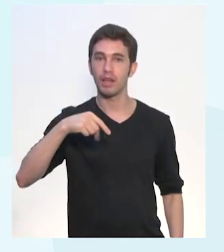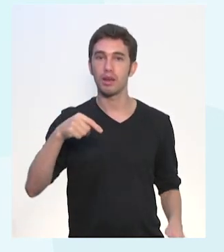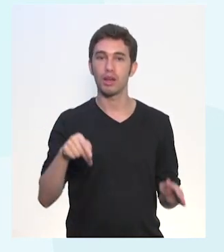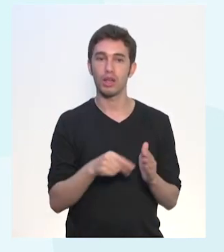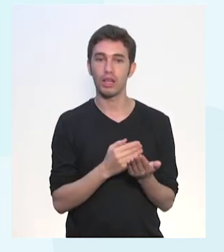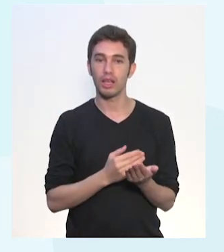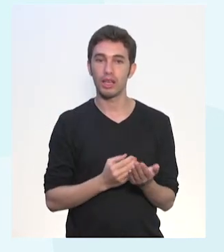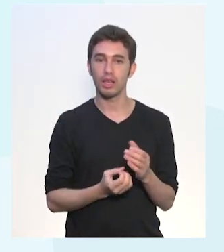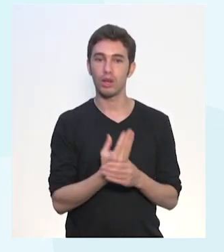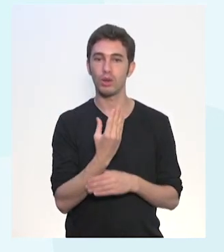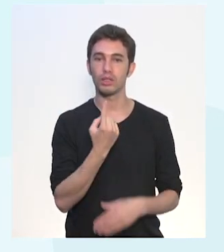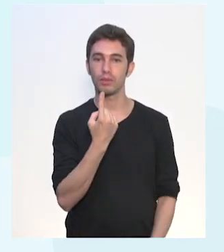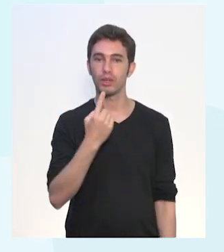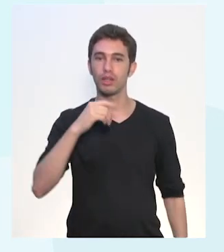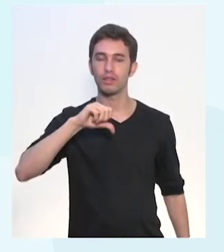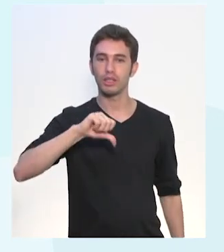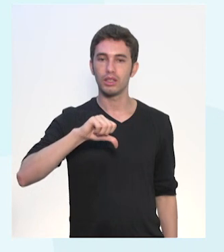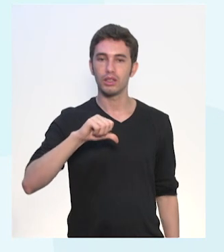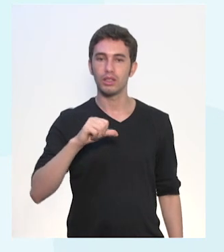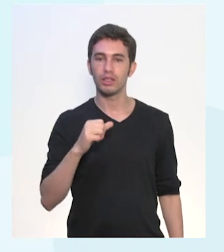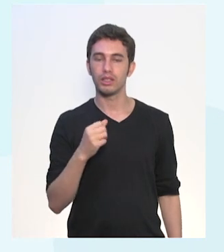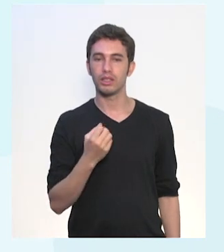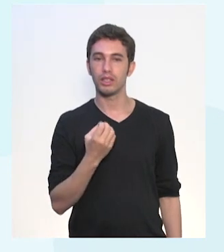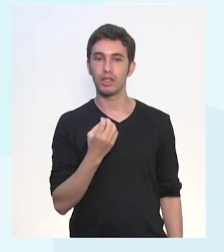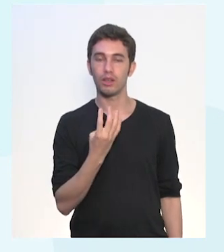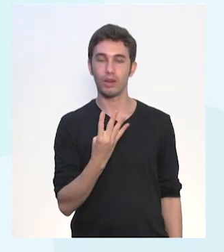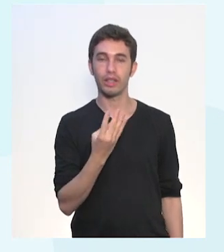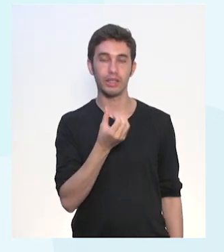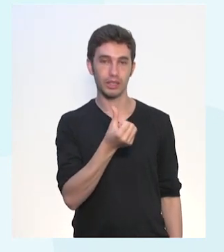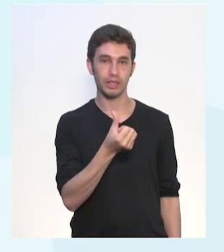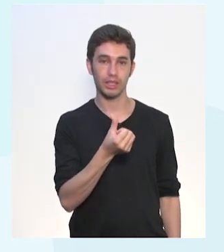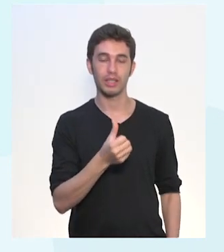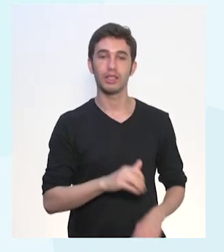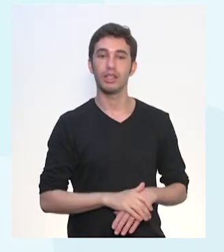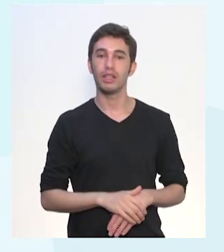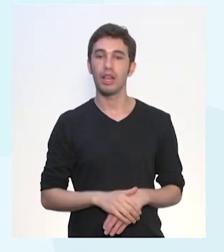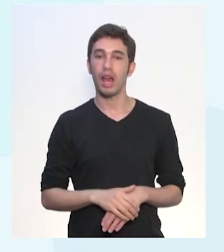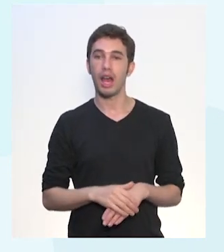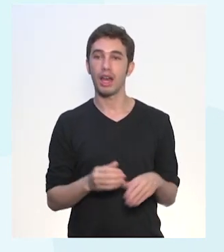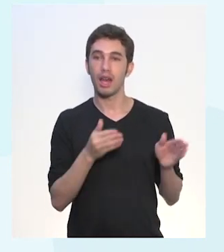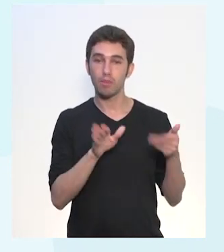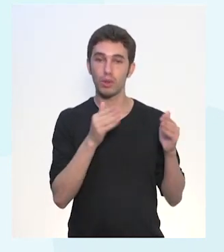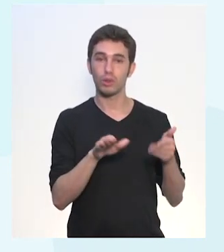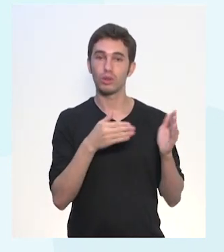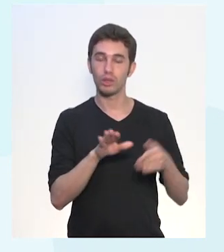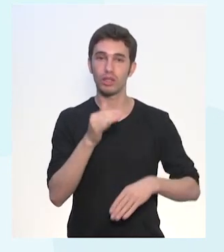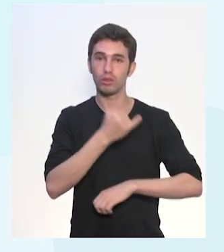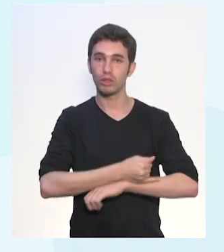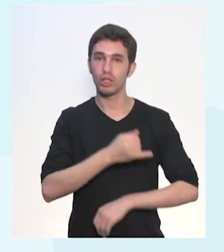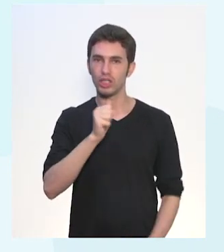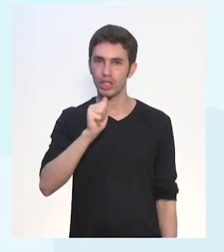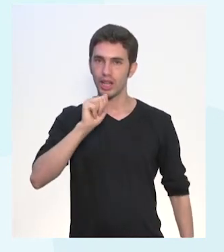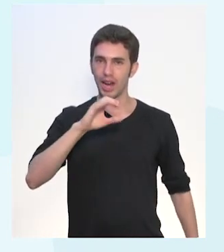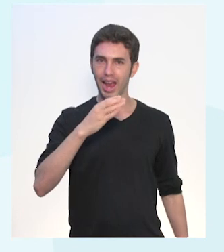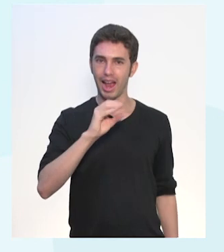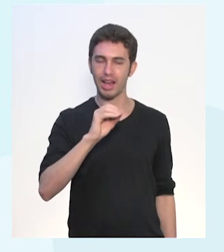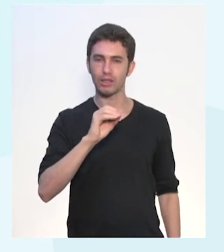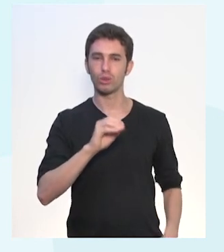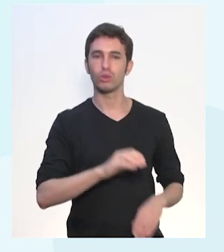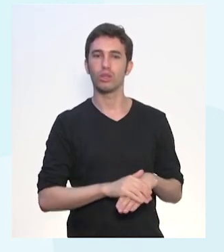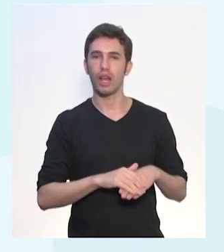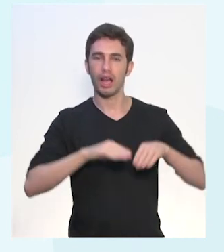né, na realidade o forno, né, foi aceso em 1946, né, a produção de aço, né, daquelas chapas retas,